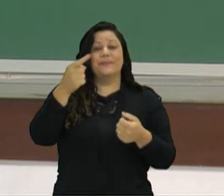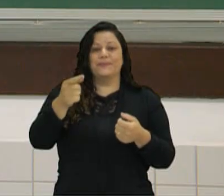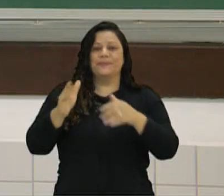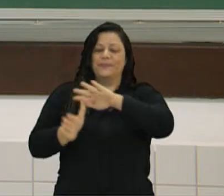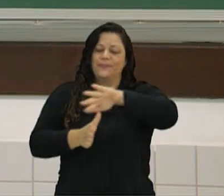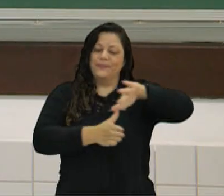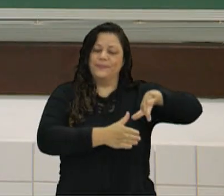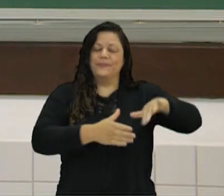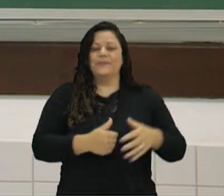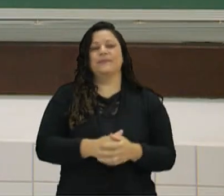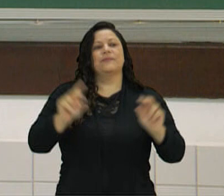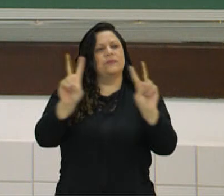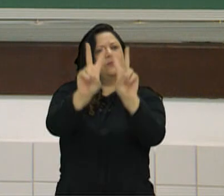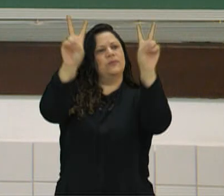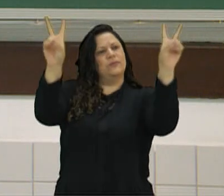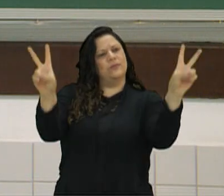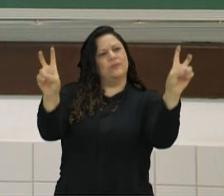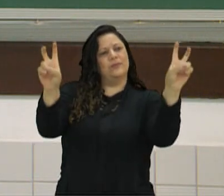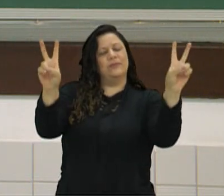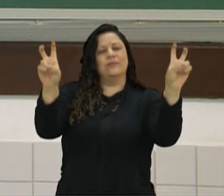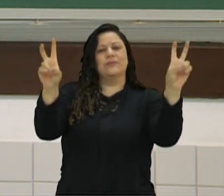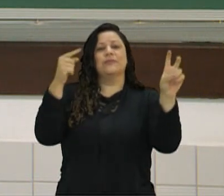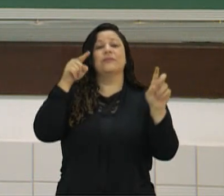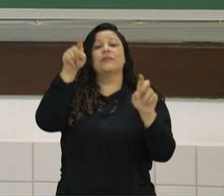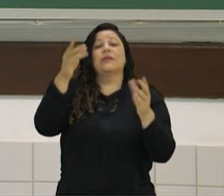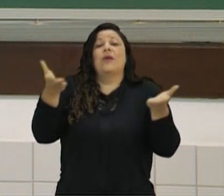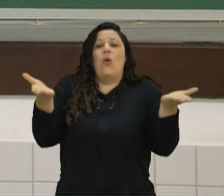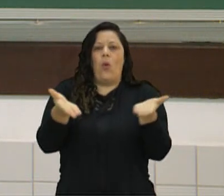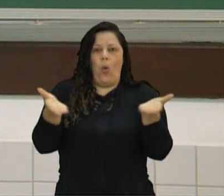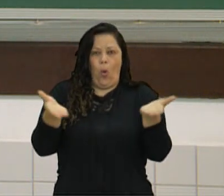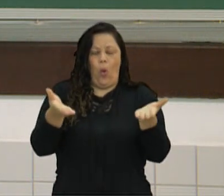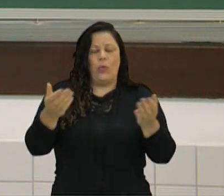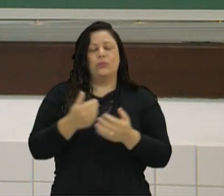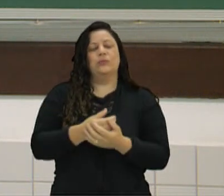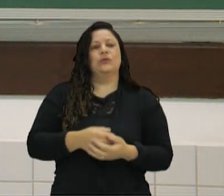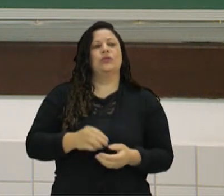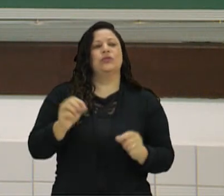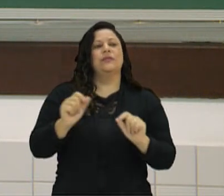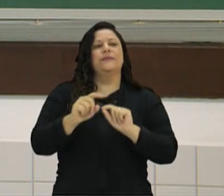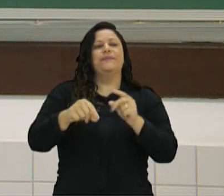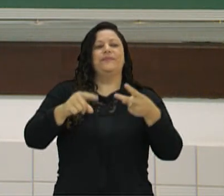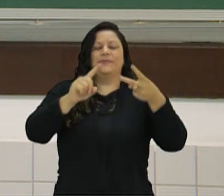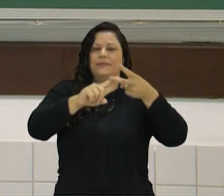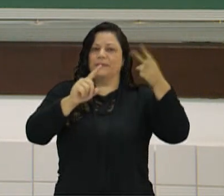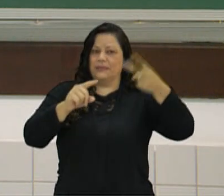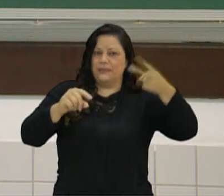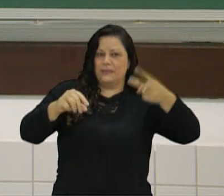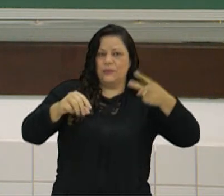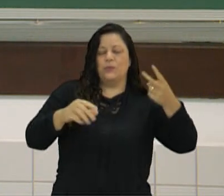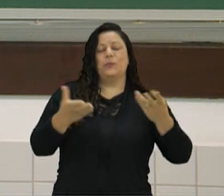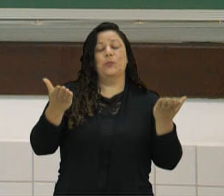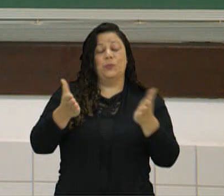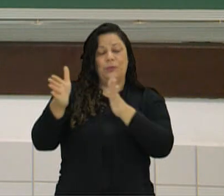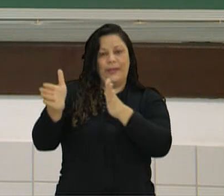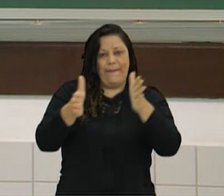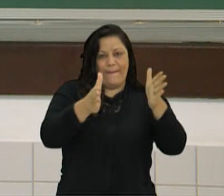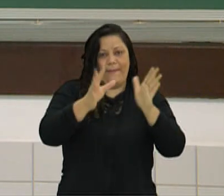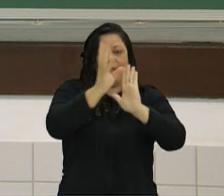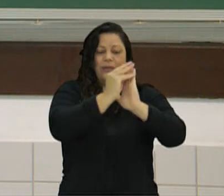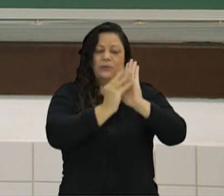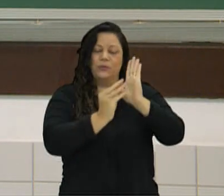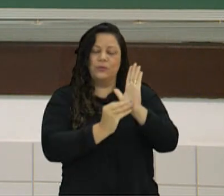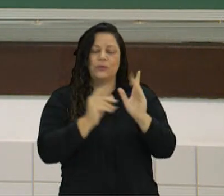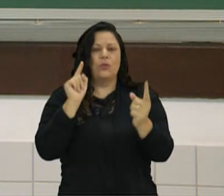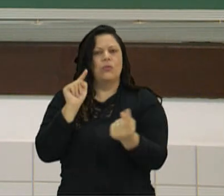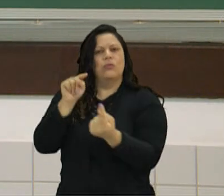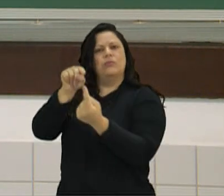lá. Na aula de hoje, a gente vai trabalhar Montesquieu, é uma segunda parte desse conteúdo, tá? Os objetivos